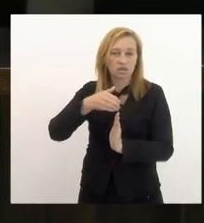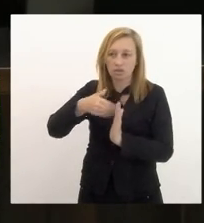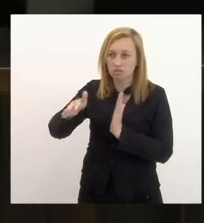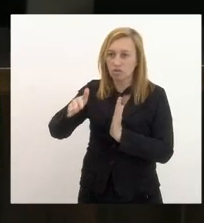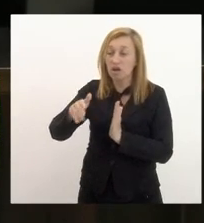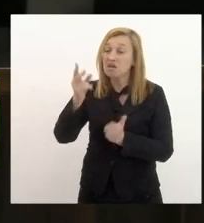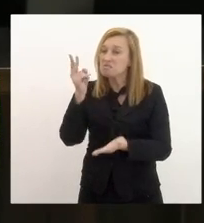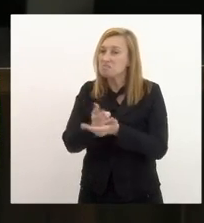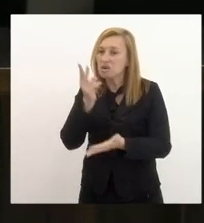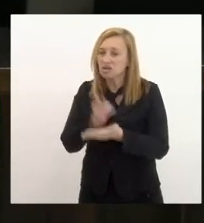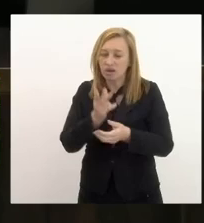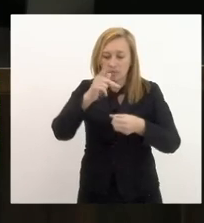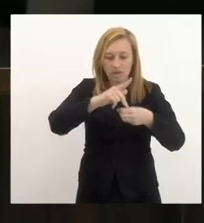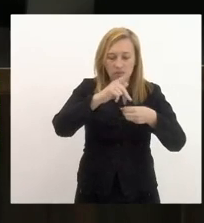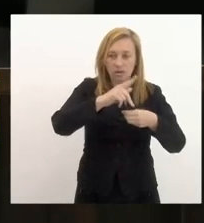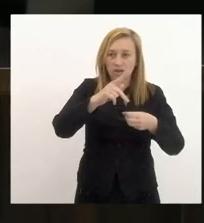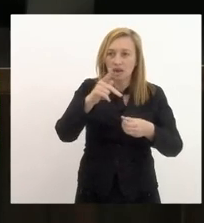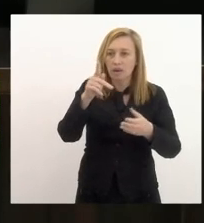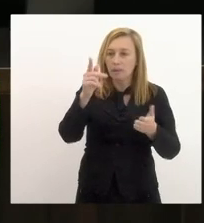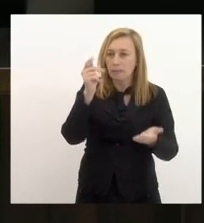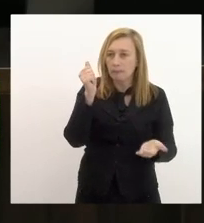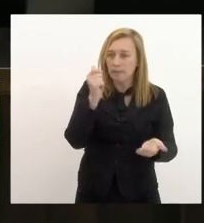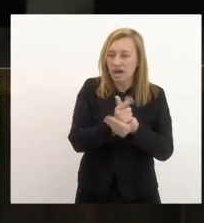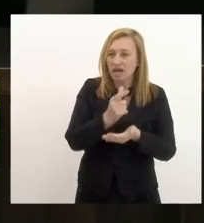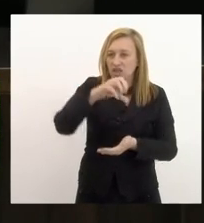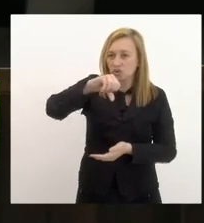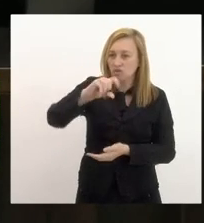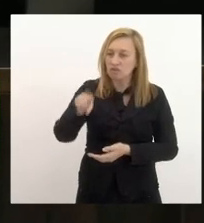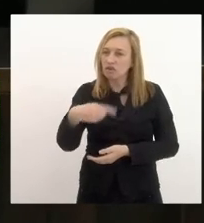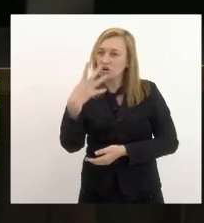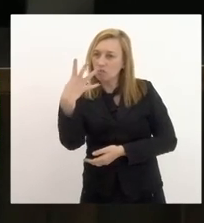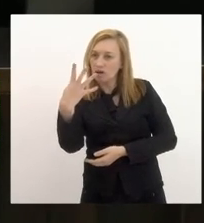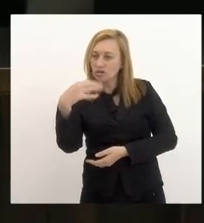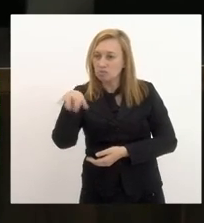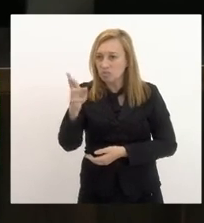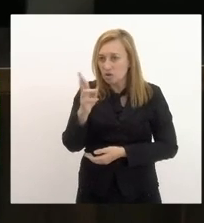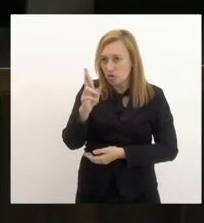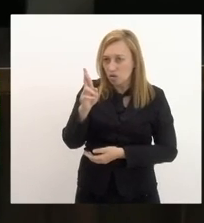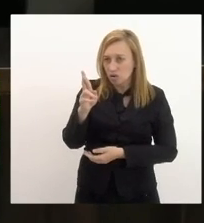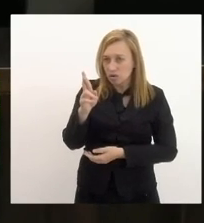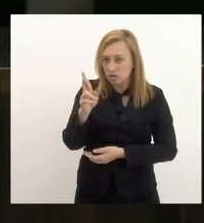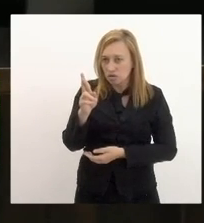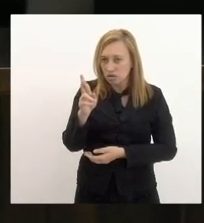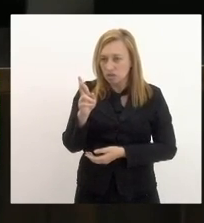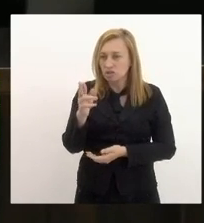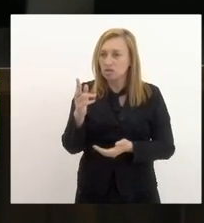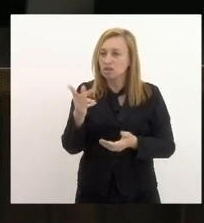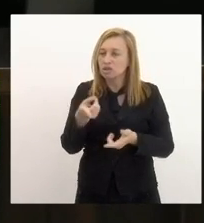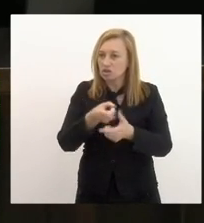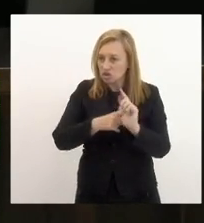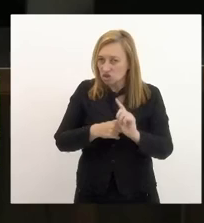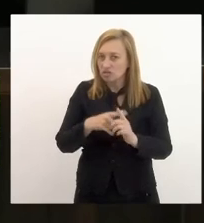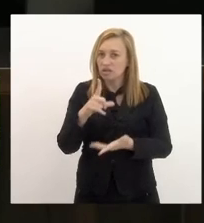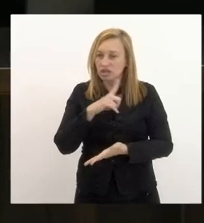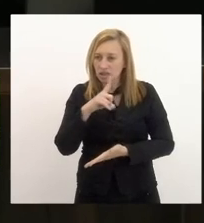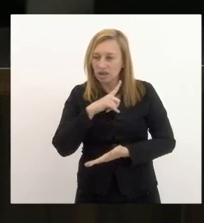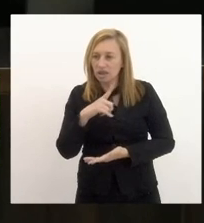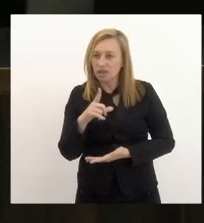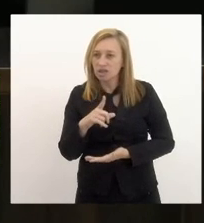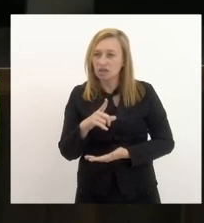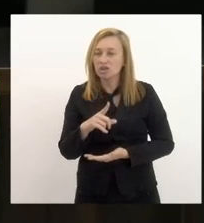Petrobras pagasse 9,4 milhões né dependência que ela tem na dívida ativa